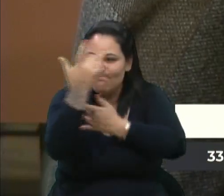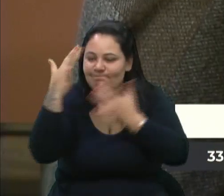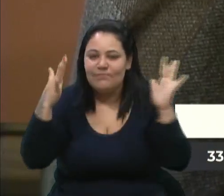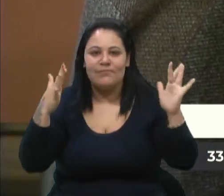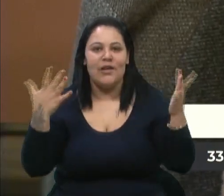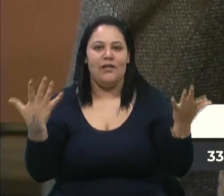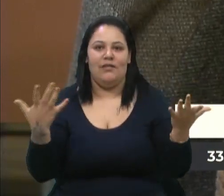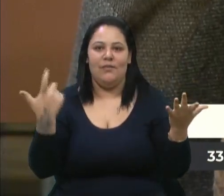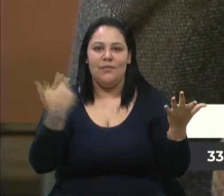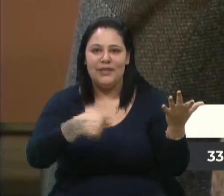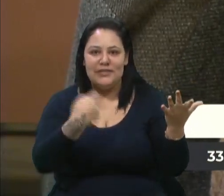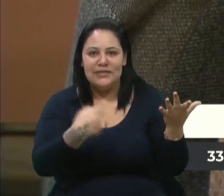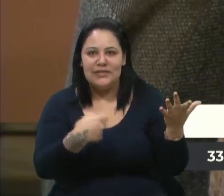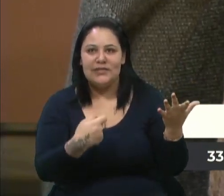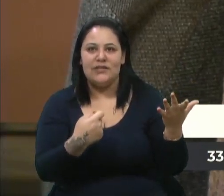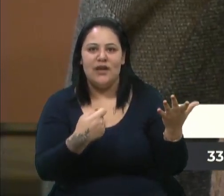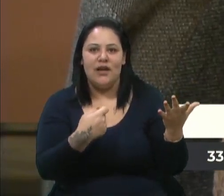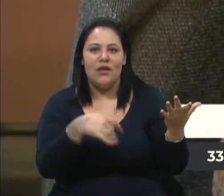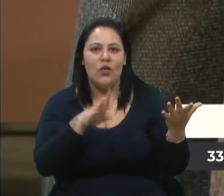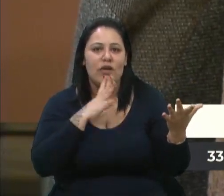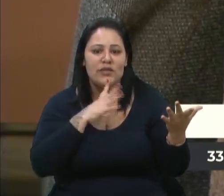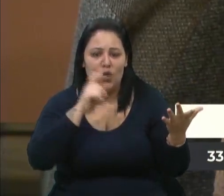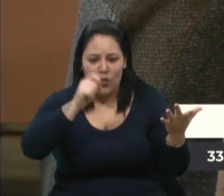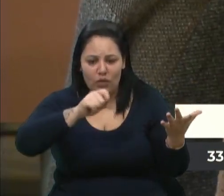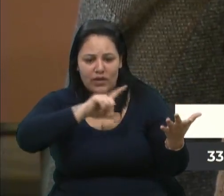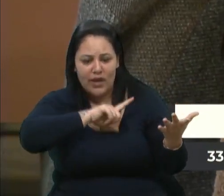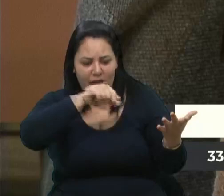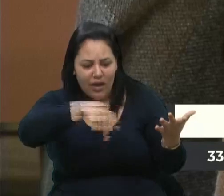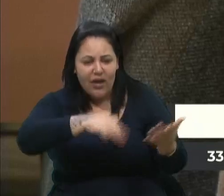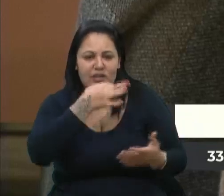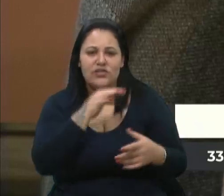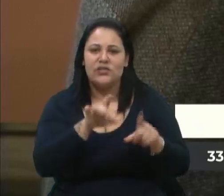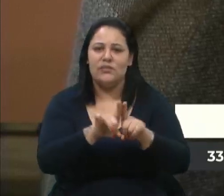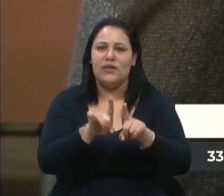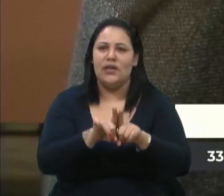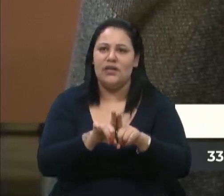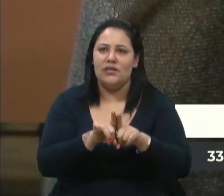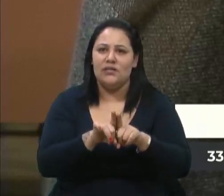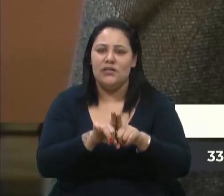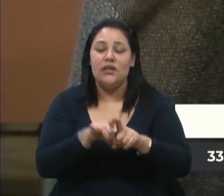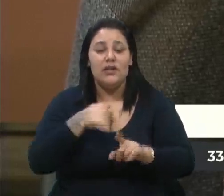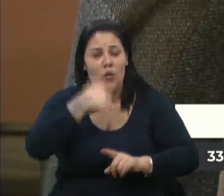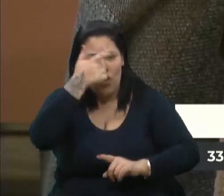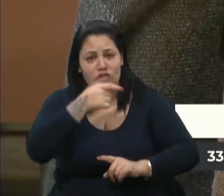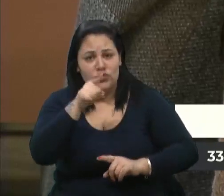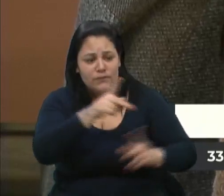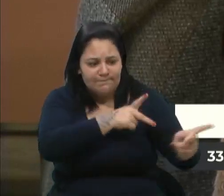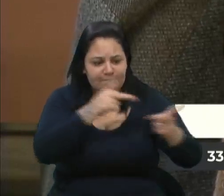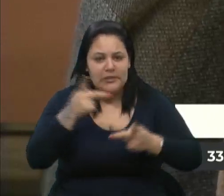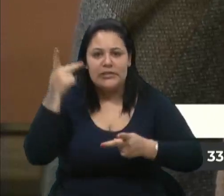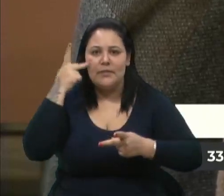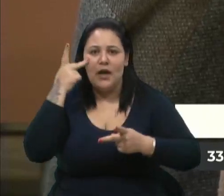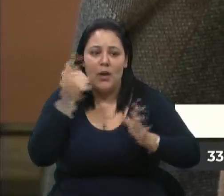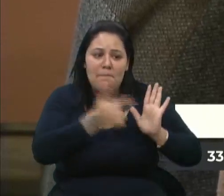acho assim que o senhor indo até São Paulo, mostrando para nós